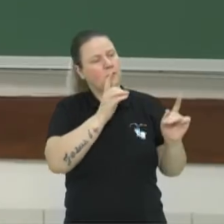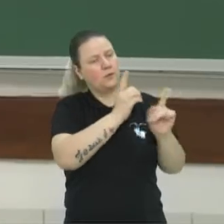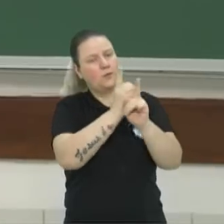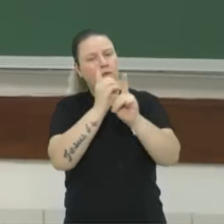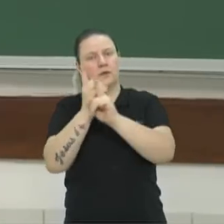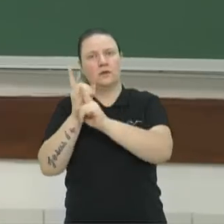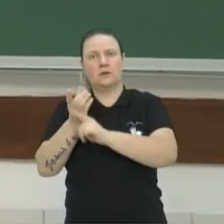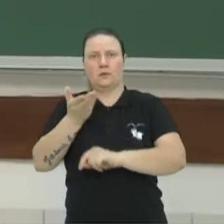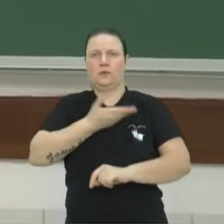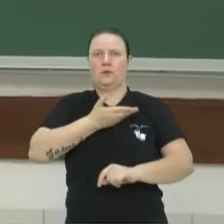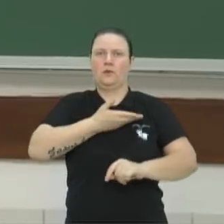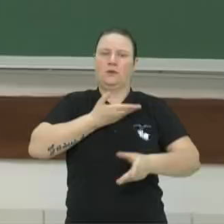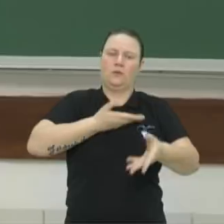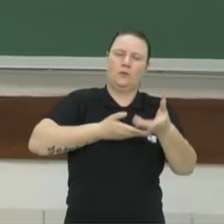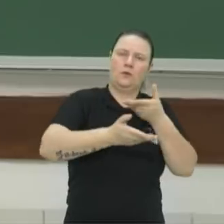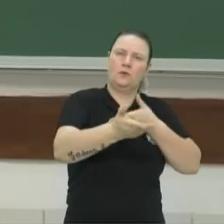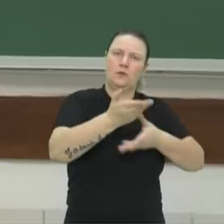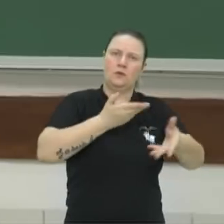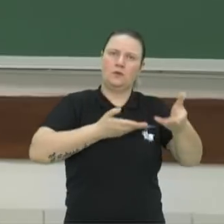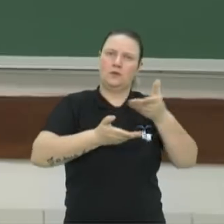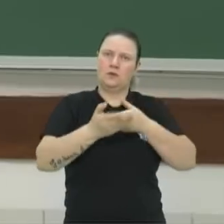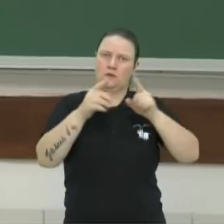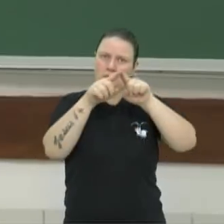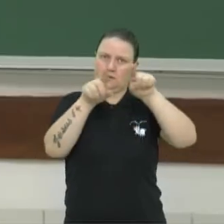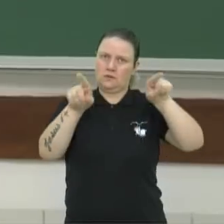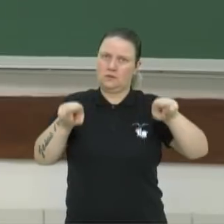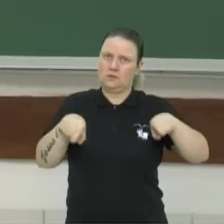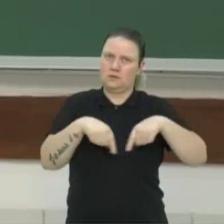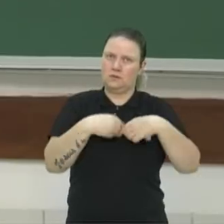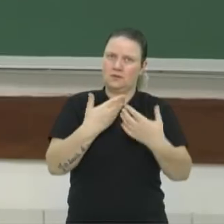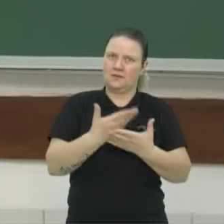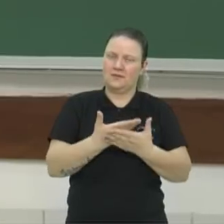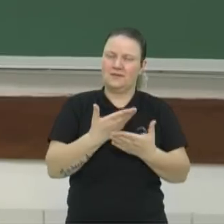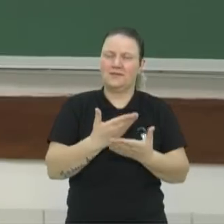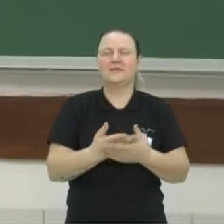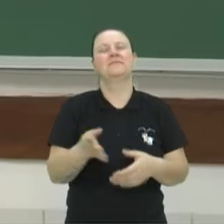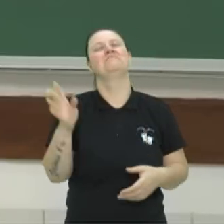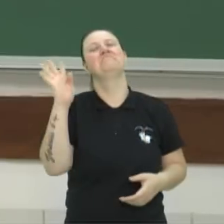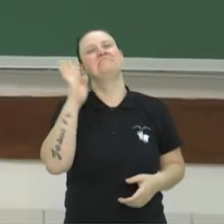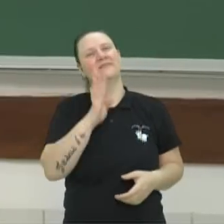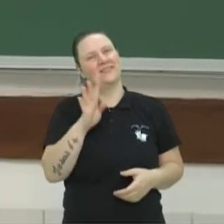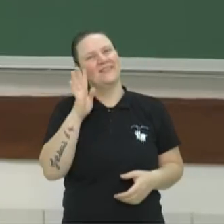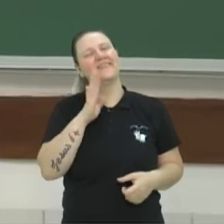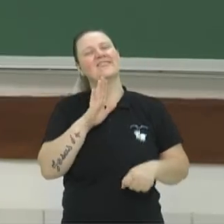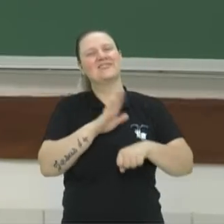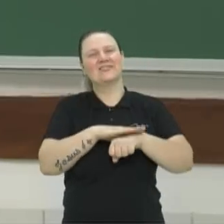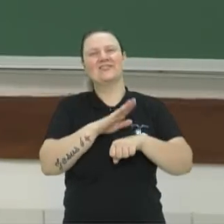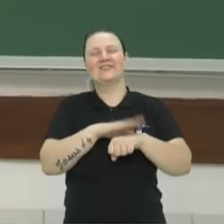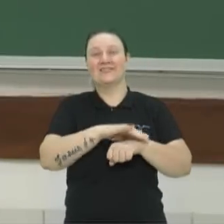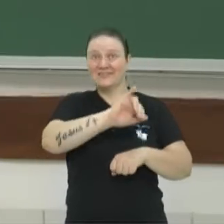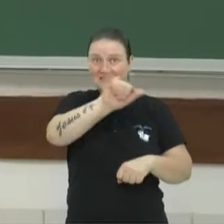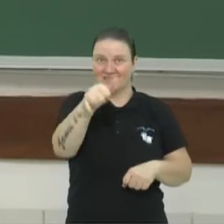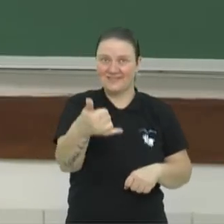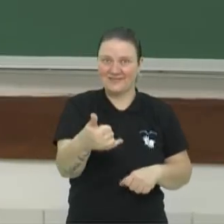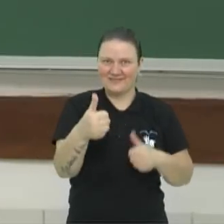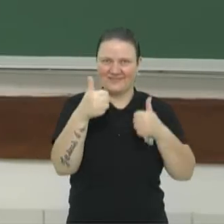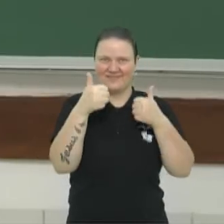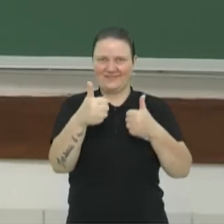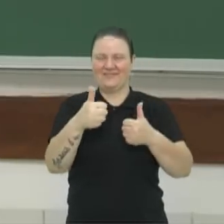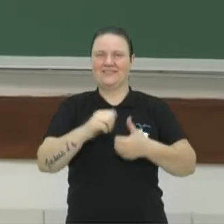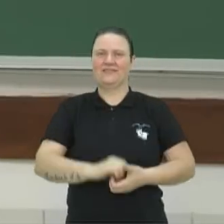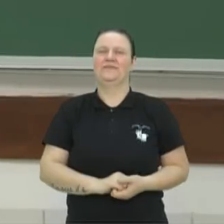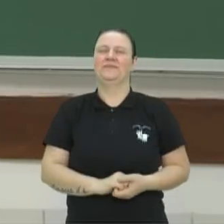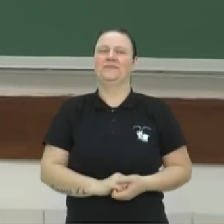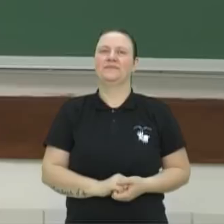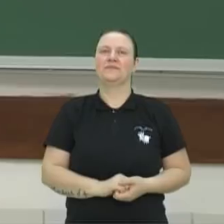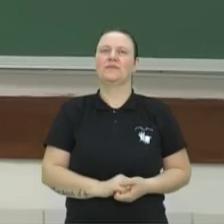enfim, interagir também com os colegas de turma. É bem bacana, é bem importante esse momento. Aproveite, certo?